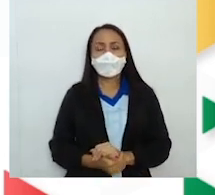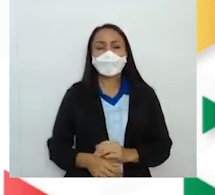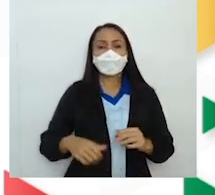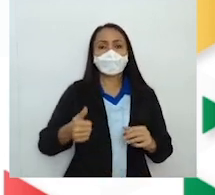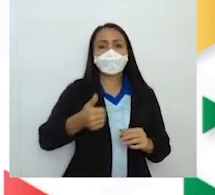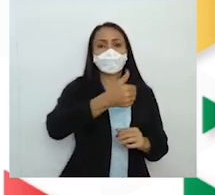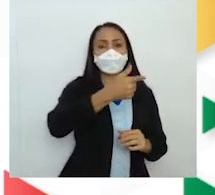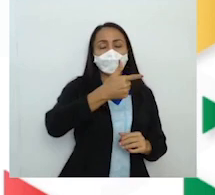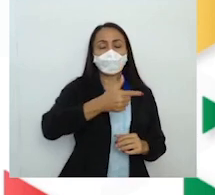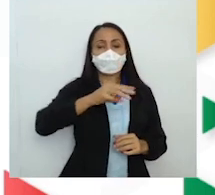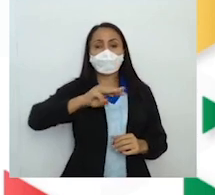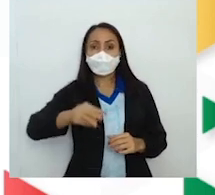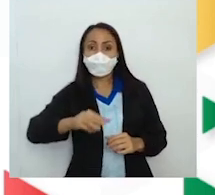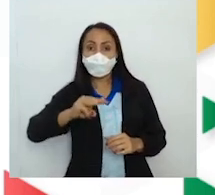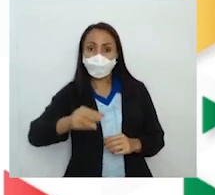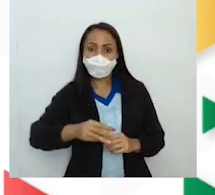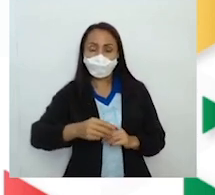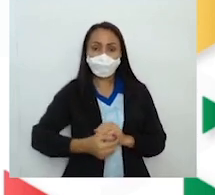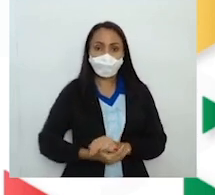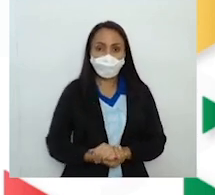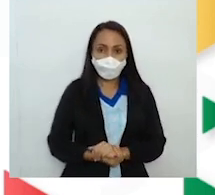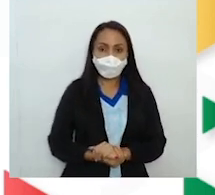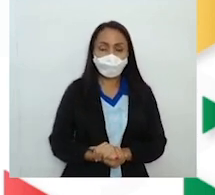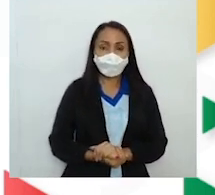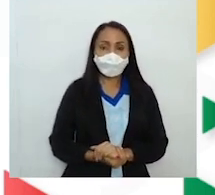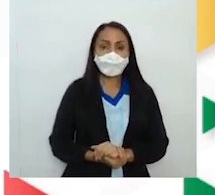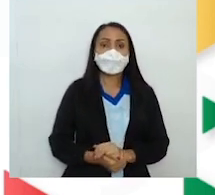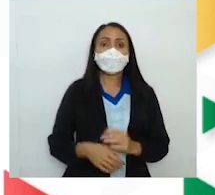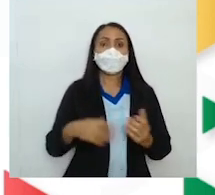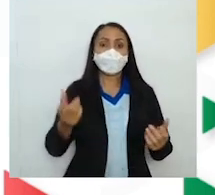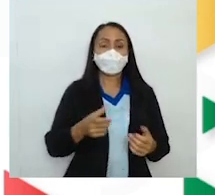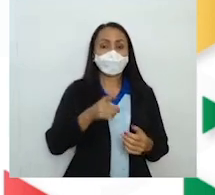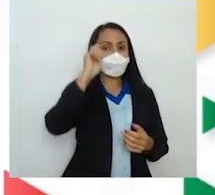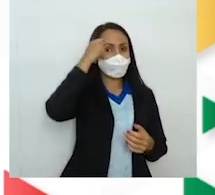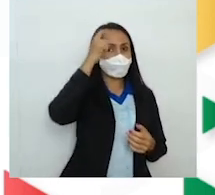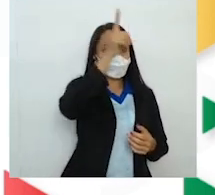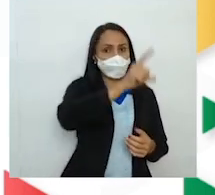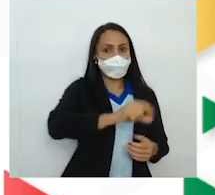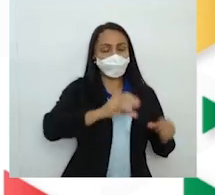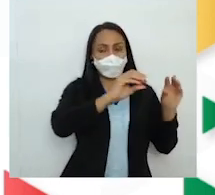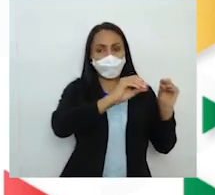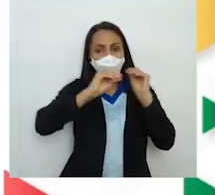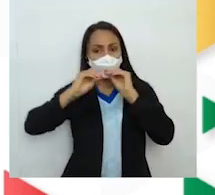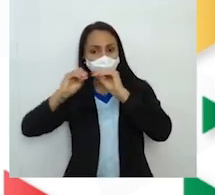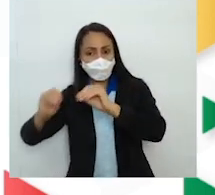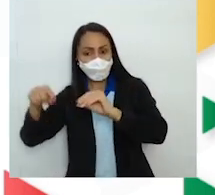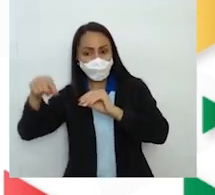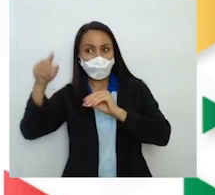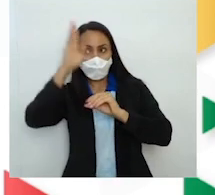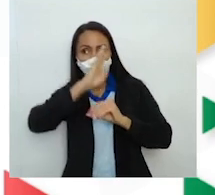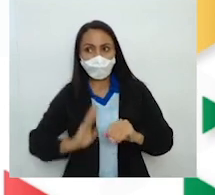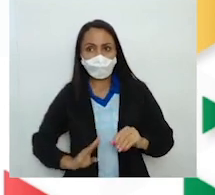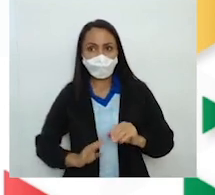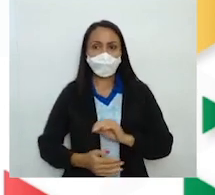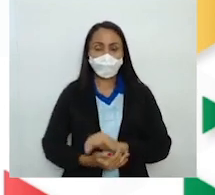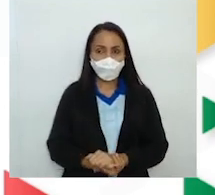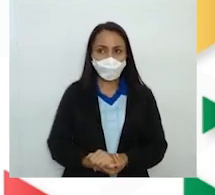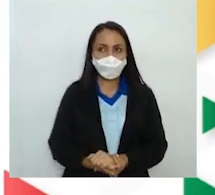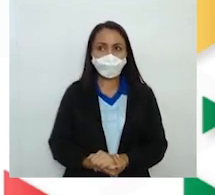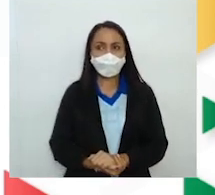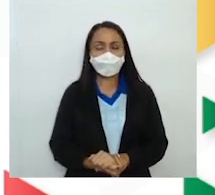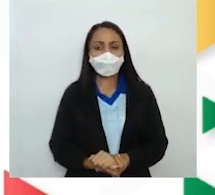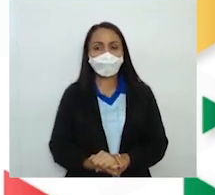milhões que foram retirados da África e 5 milhões e meio vieram para o Brasil,